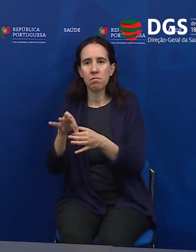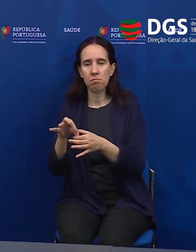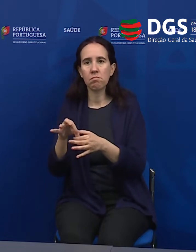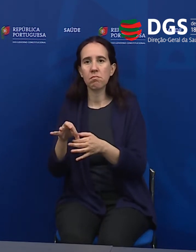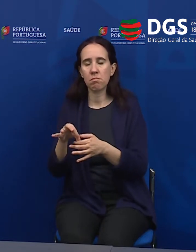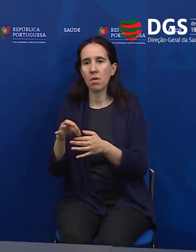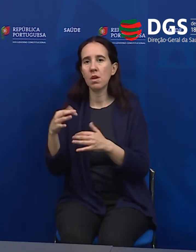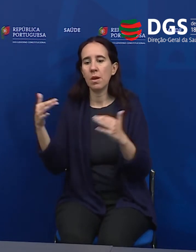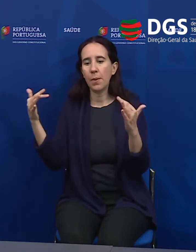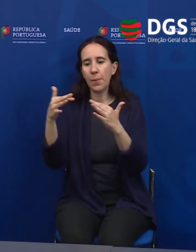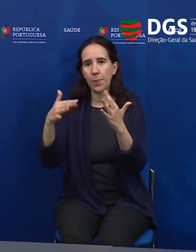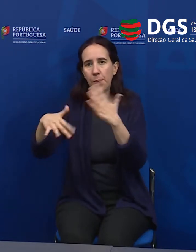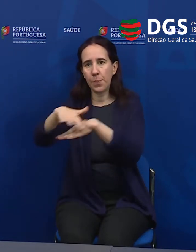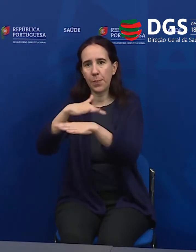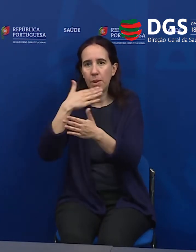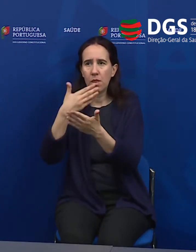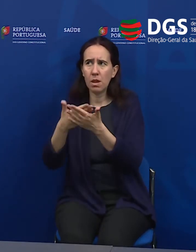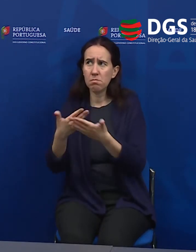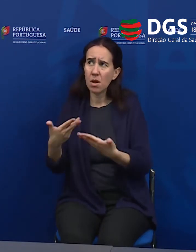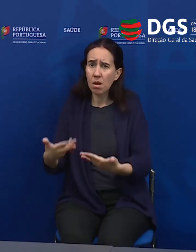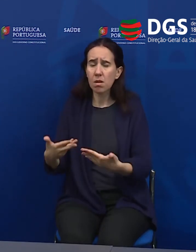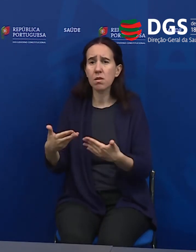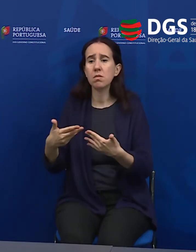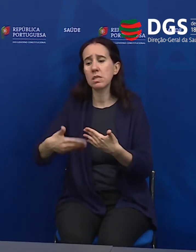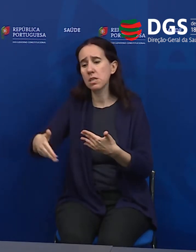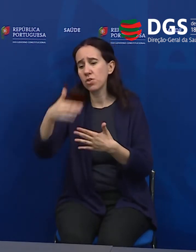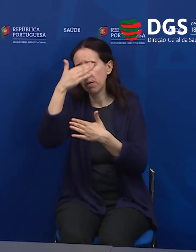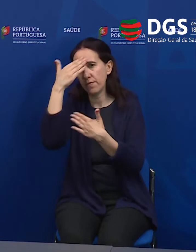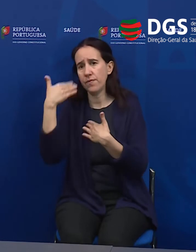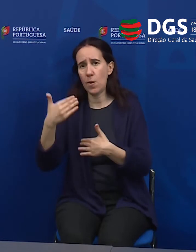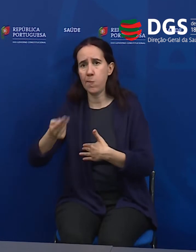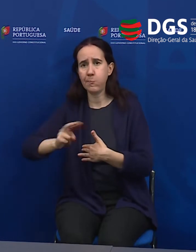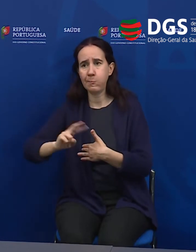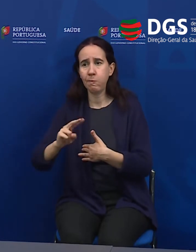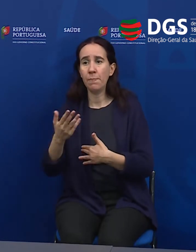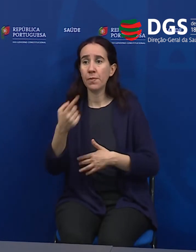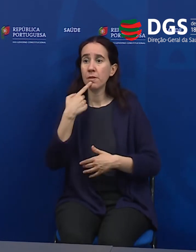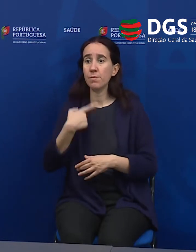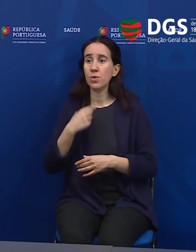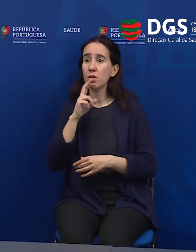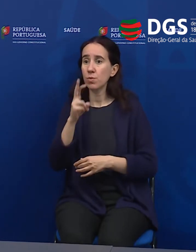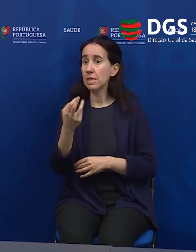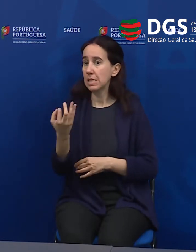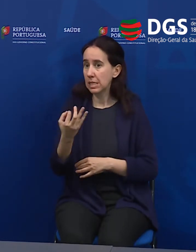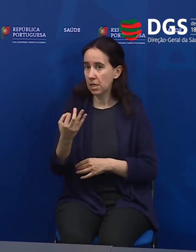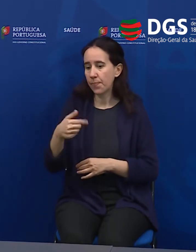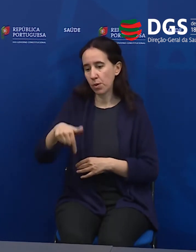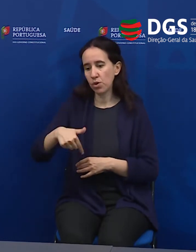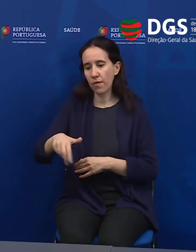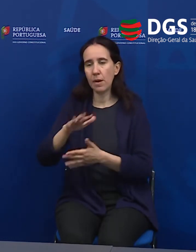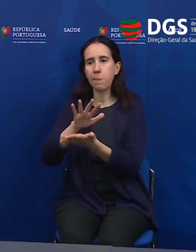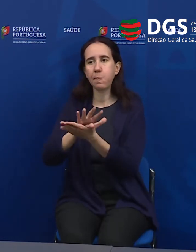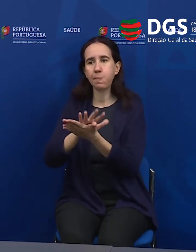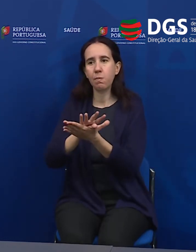à ventilação, seja agora, seja no verão. E, portanto, respondendo à pergunta, sim, hoje vai ser